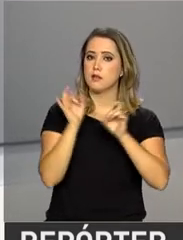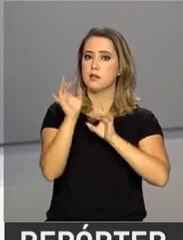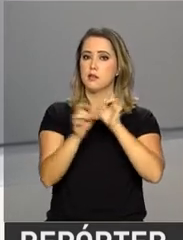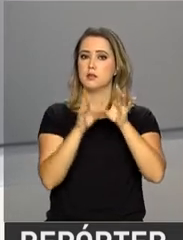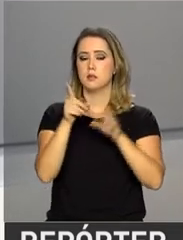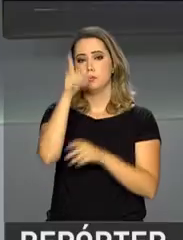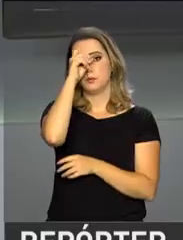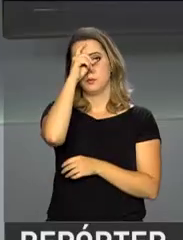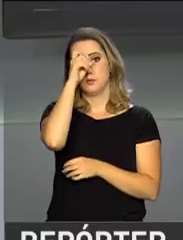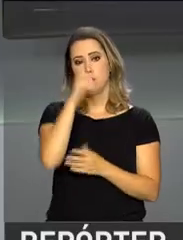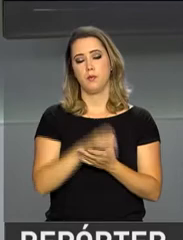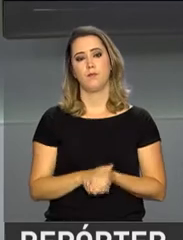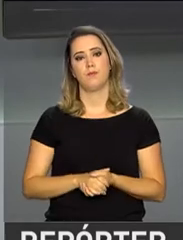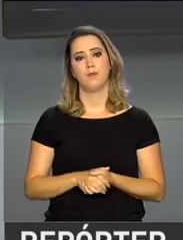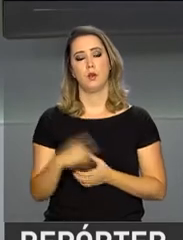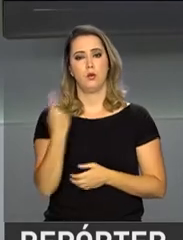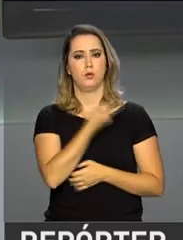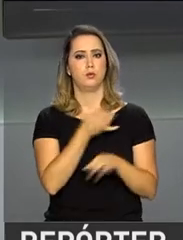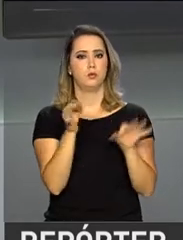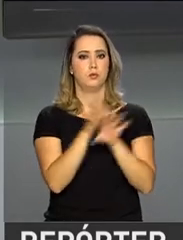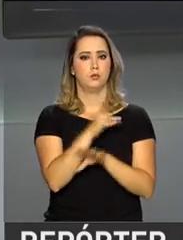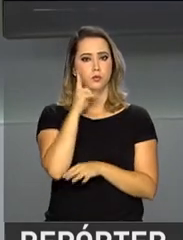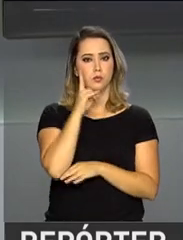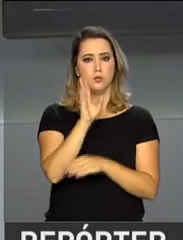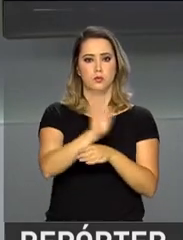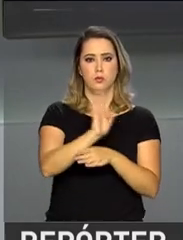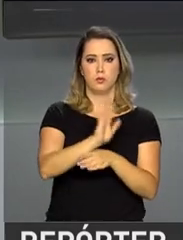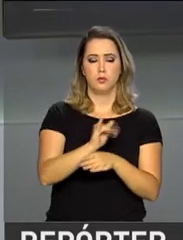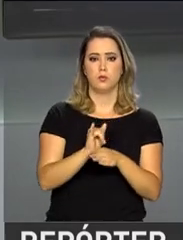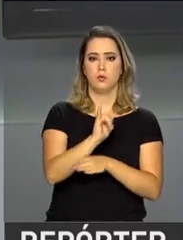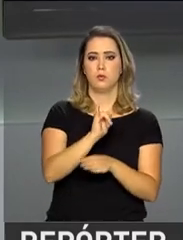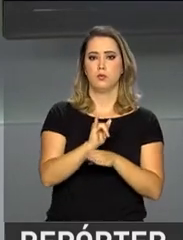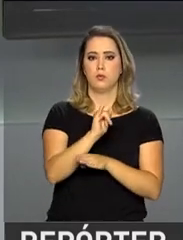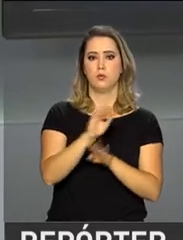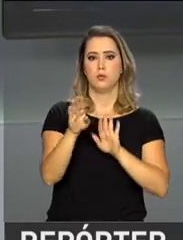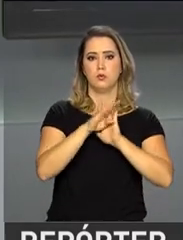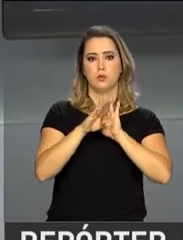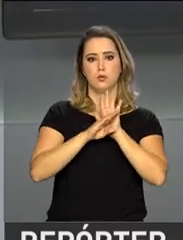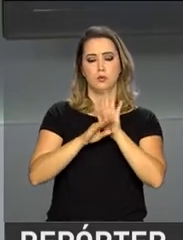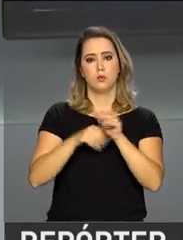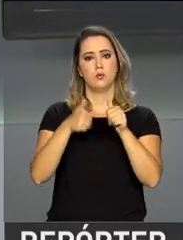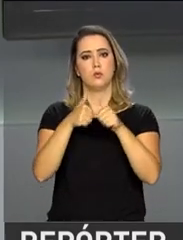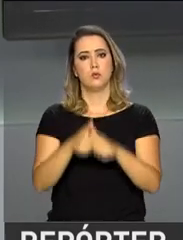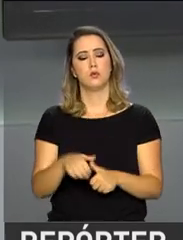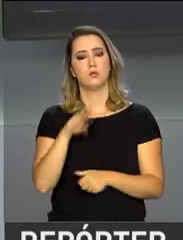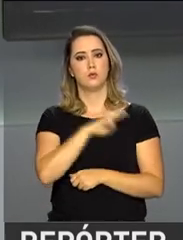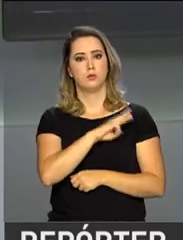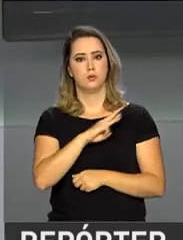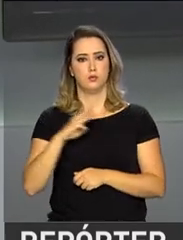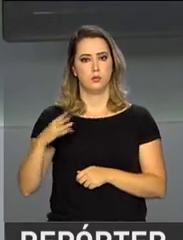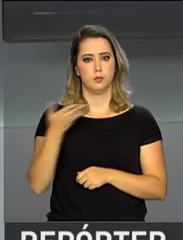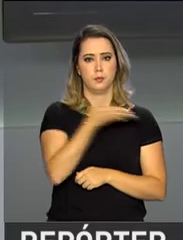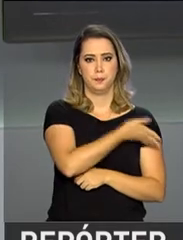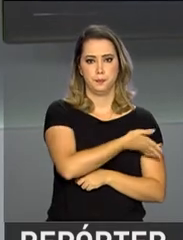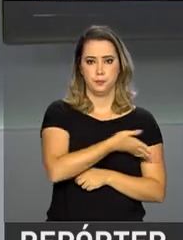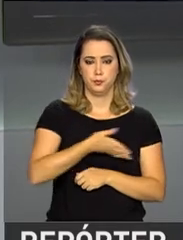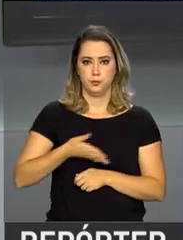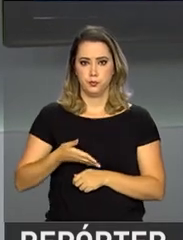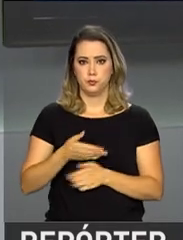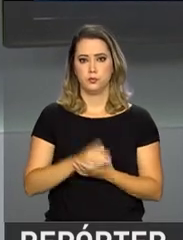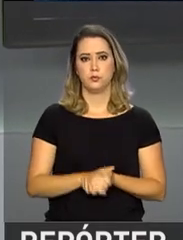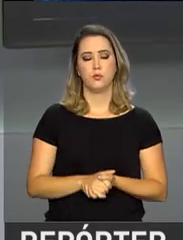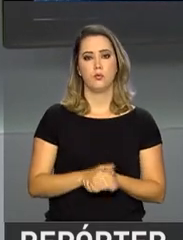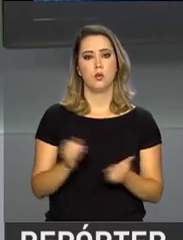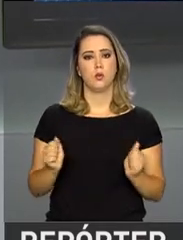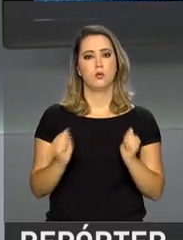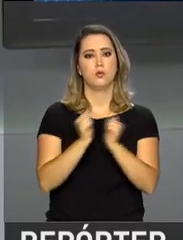hospitalar nós ficamos por aqui você pode rever as reportagens no youtube e toda a programação também está na página da nbr na